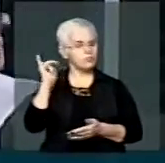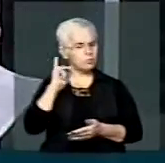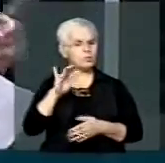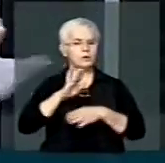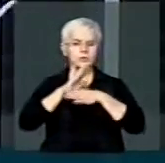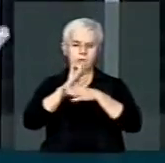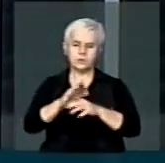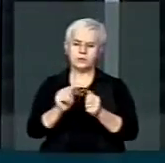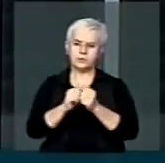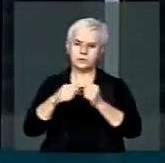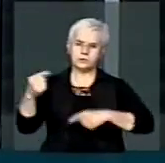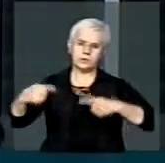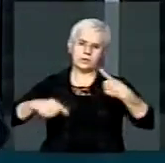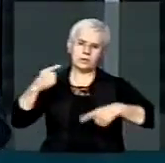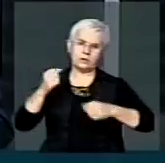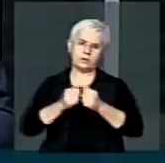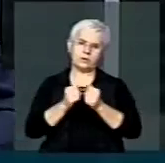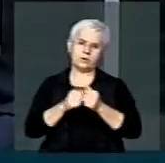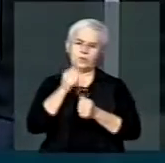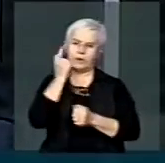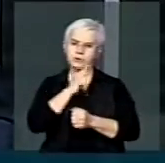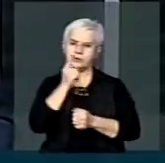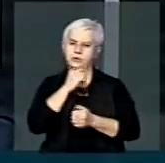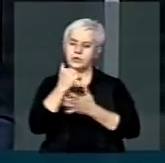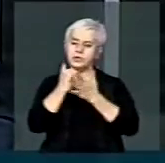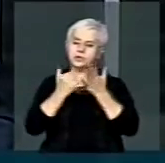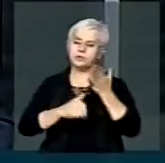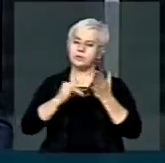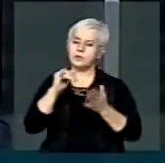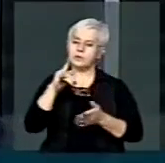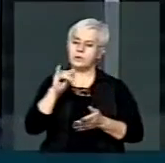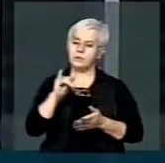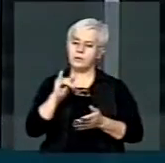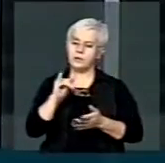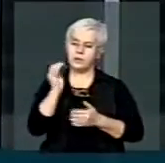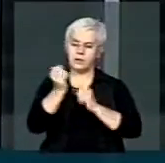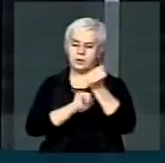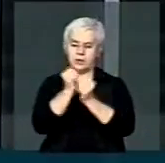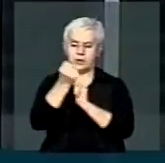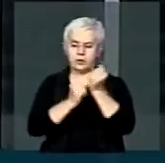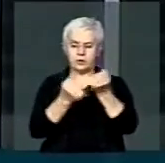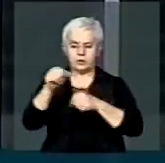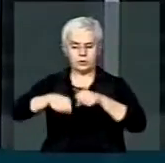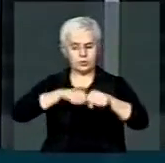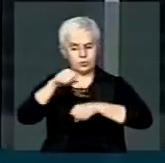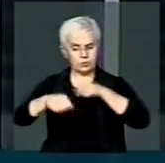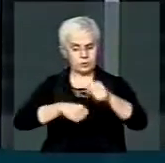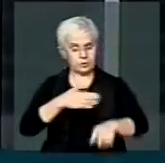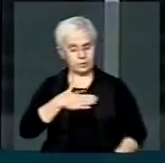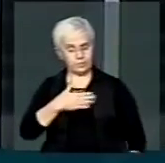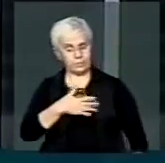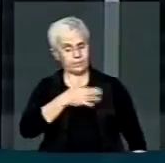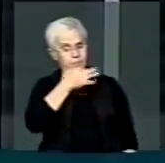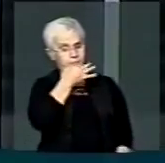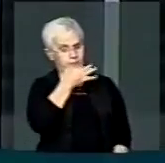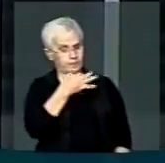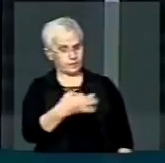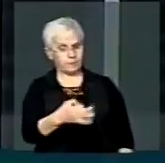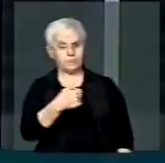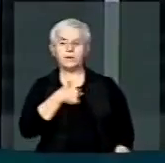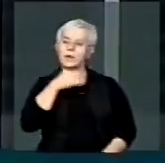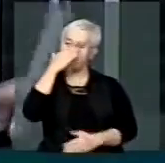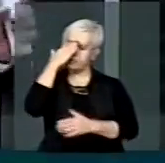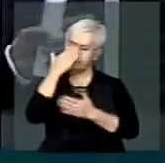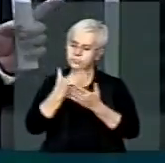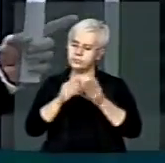relevante nesse debate. Então eu estou aqui para reafirmar a minha opinião e a minha